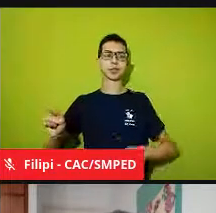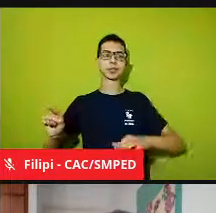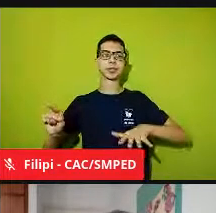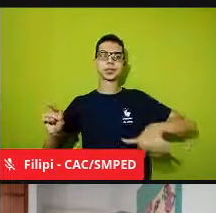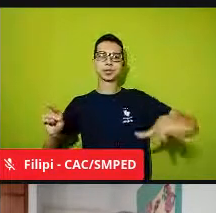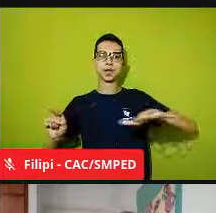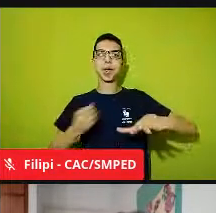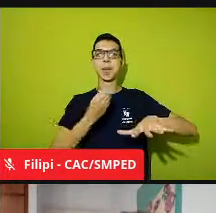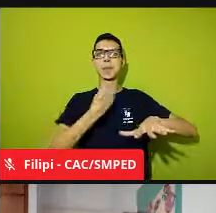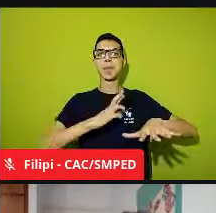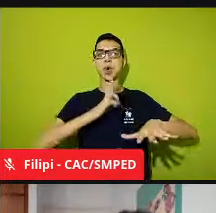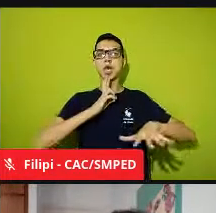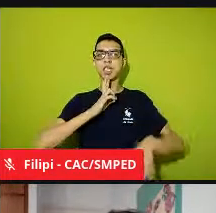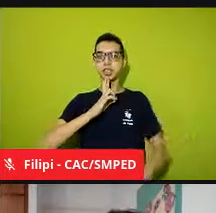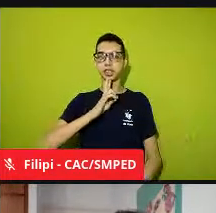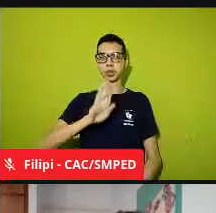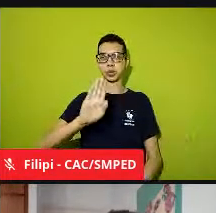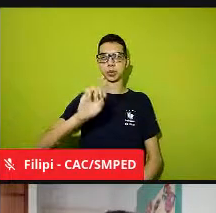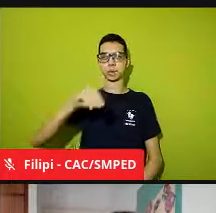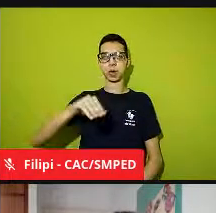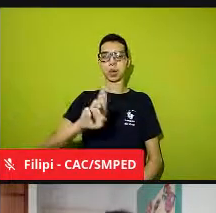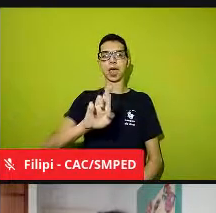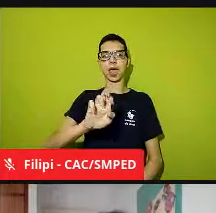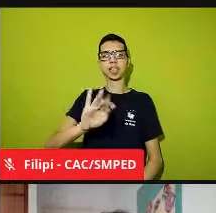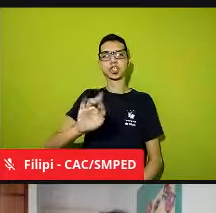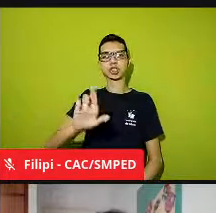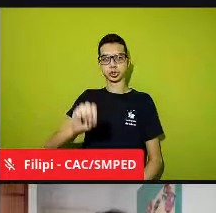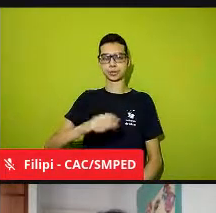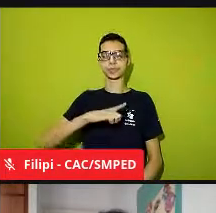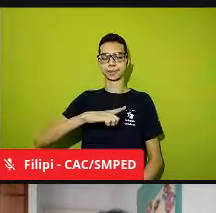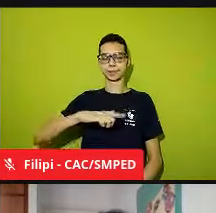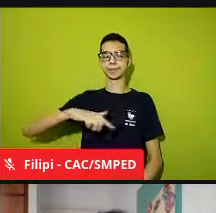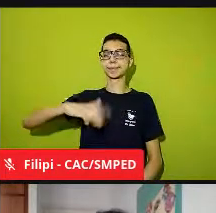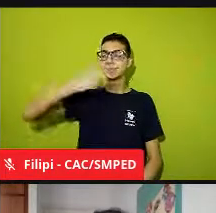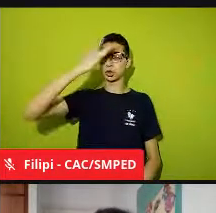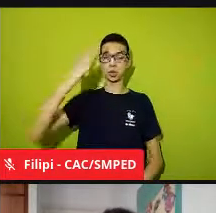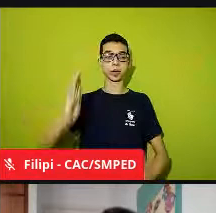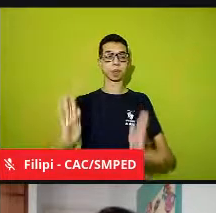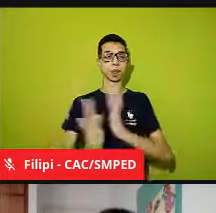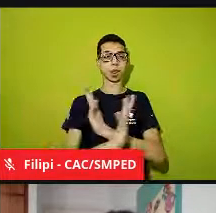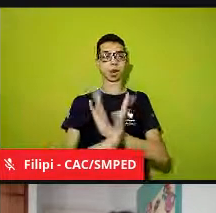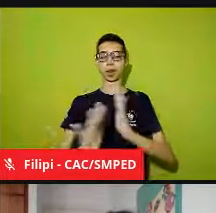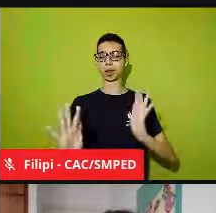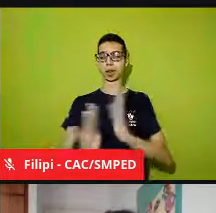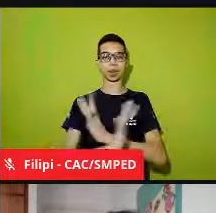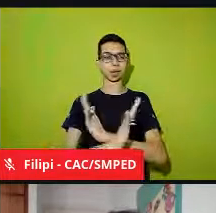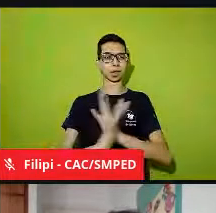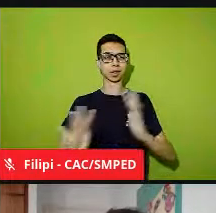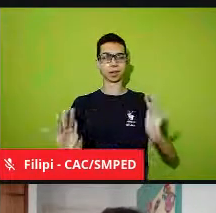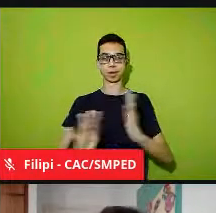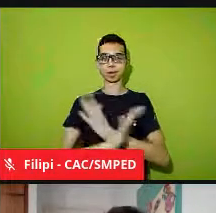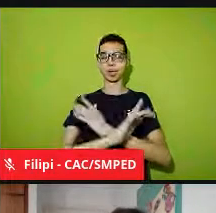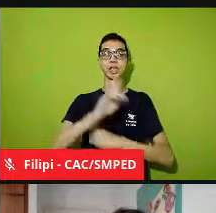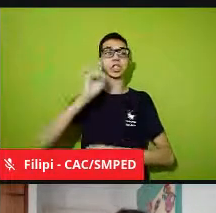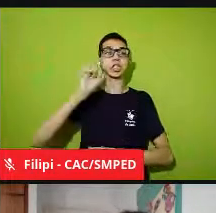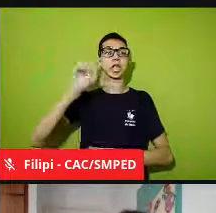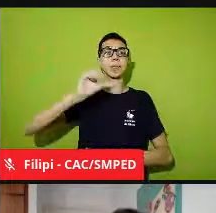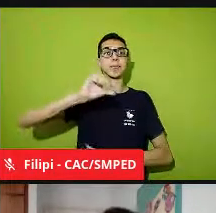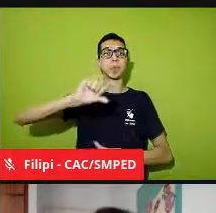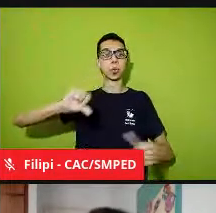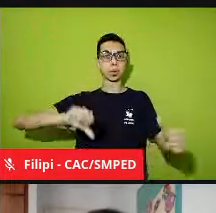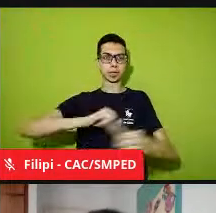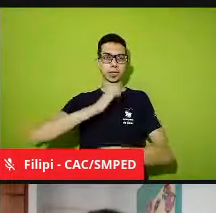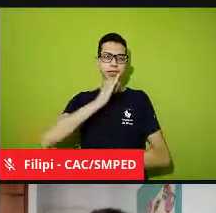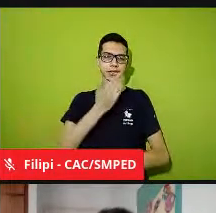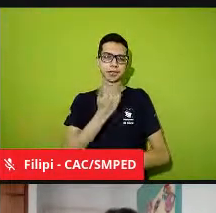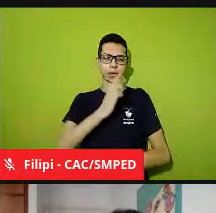passagem de muitas pessoas o dia inteiro. Os fluxos dentro desse espaço mudam muito ao longo do dia, né, dependendo se está no horário do